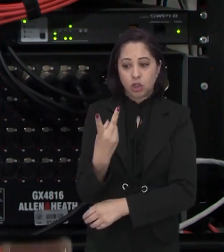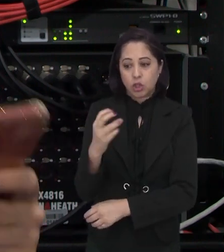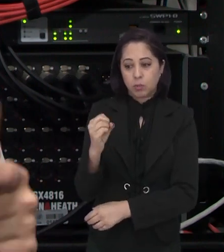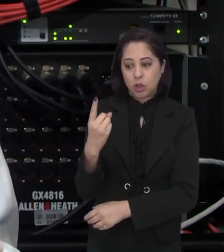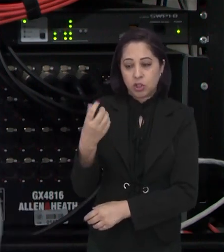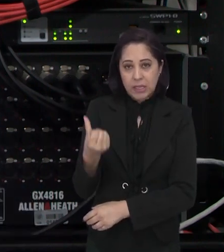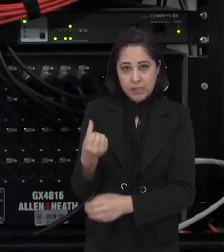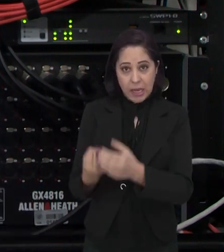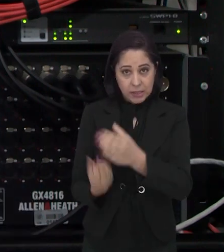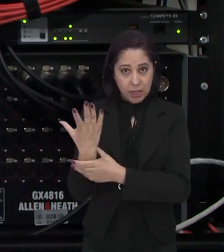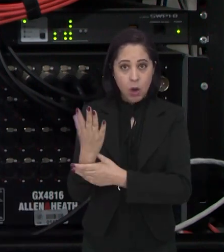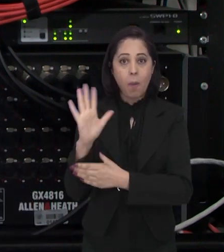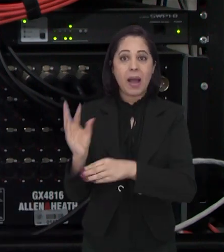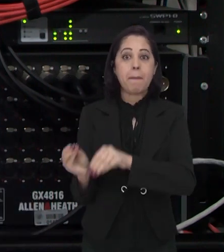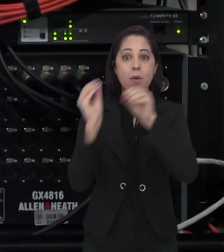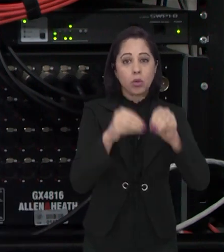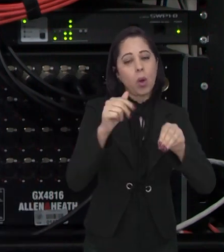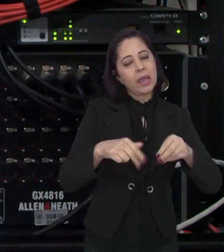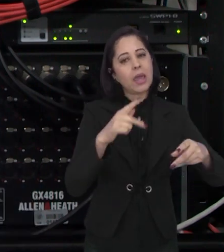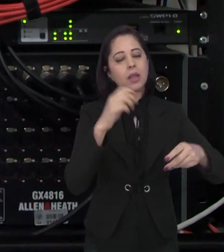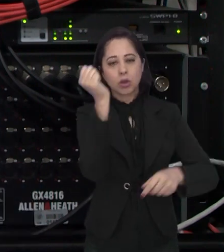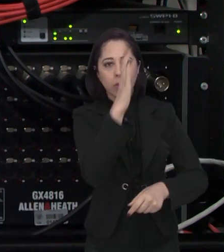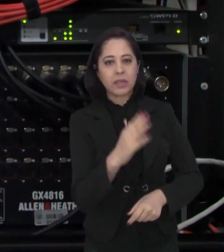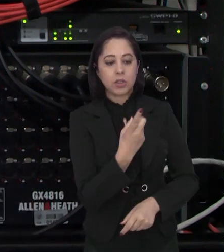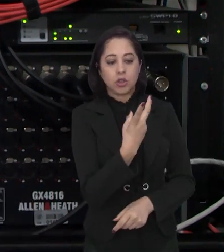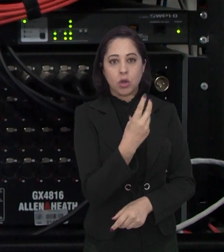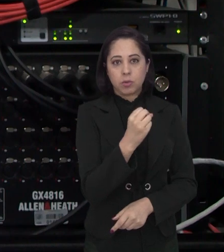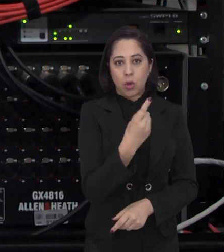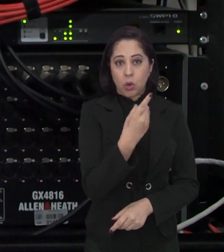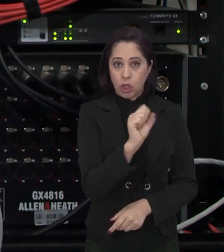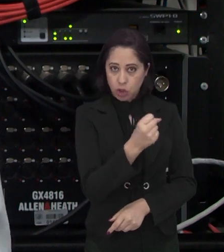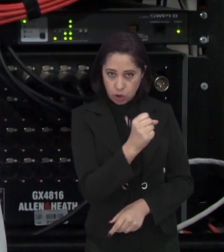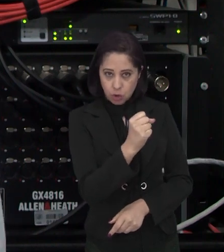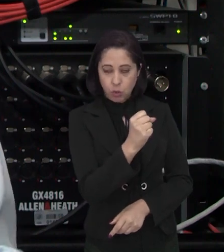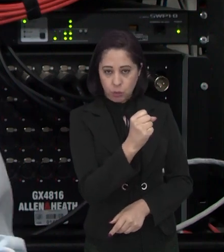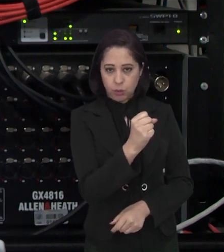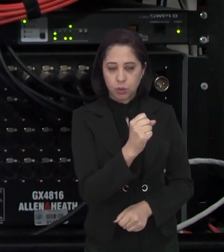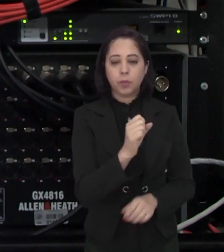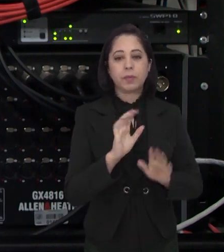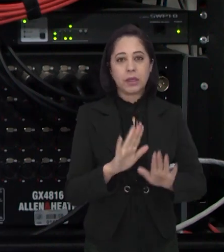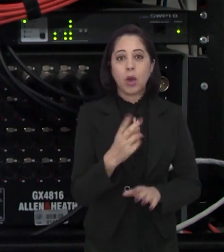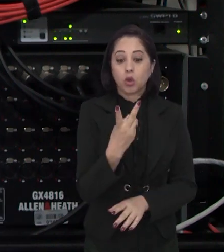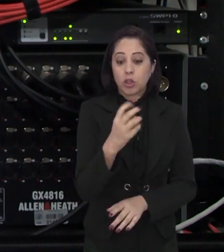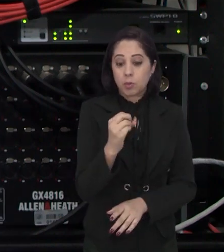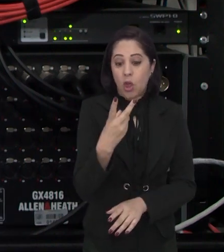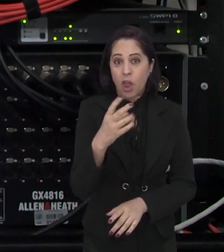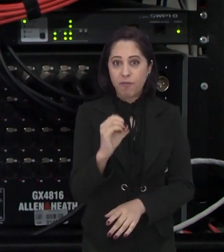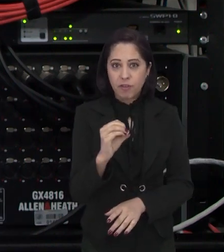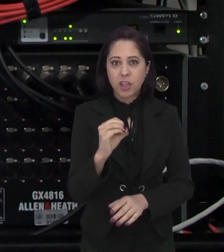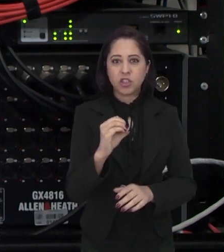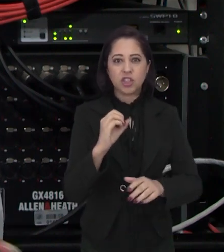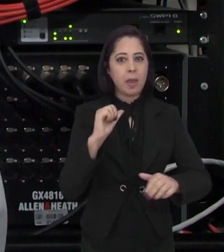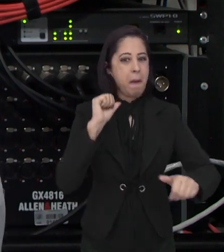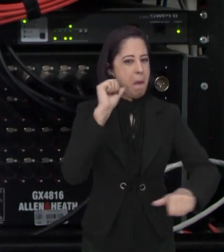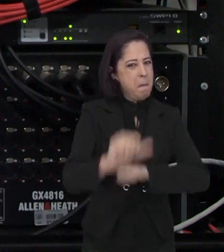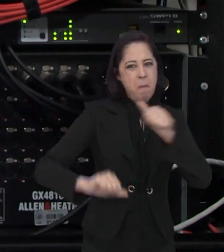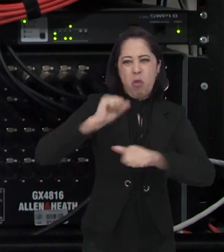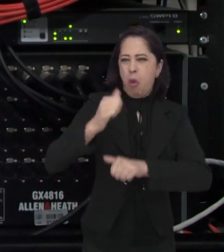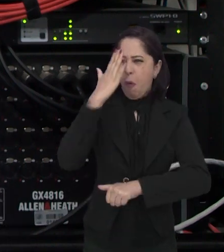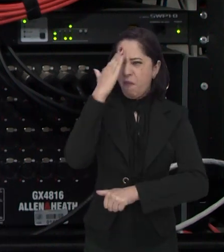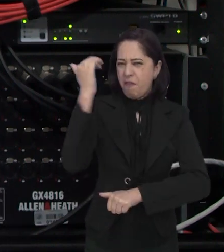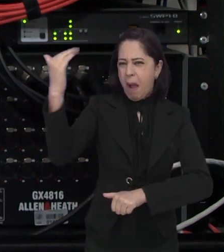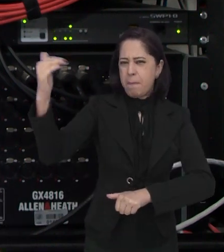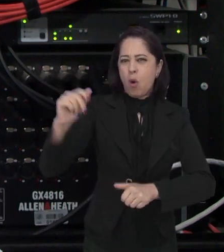de 2018 veio aqui para o Brasil e que no ano de 2020 se consolidou, né, como um dos maiores aplicativos